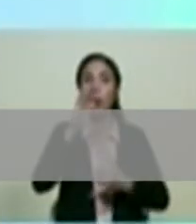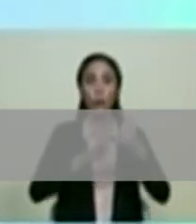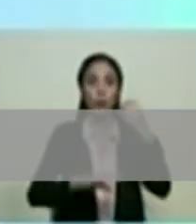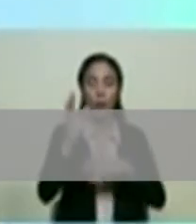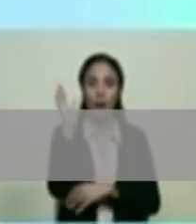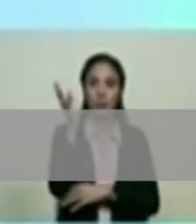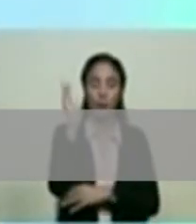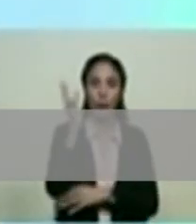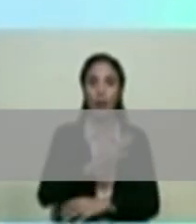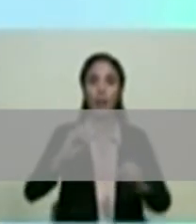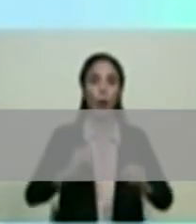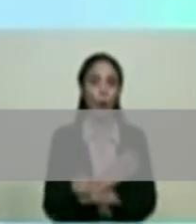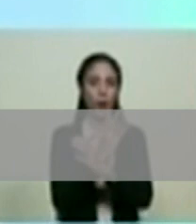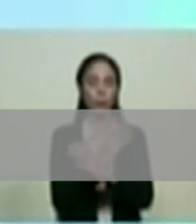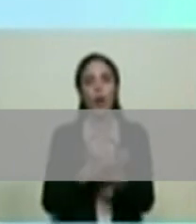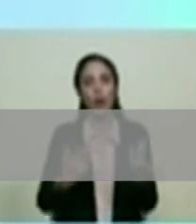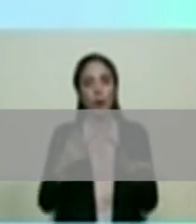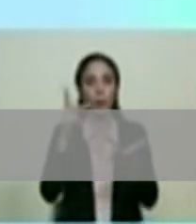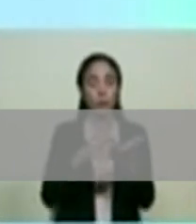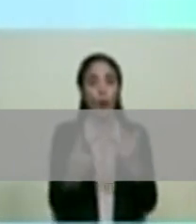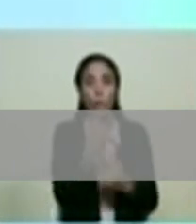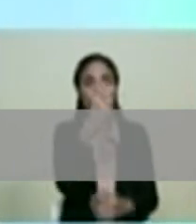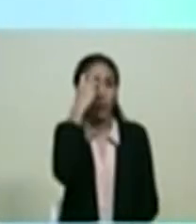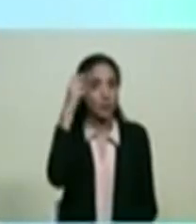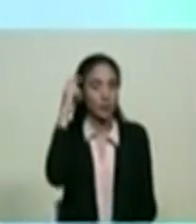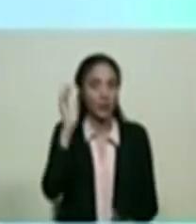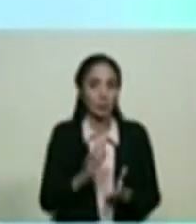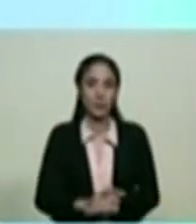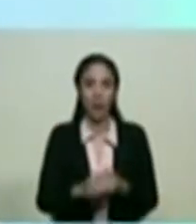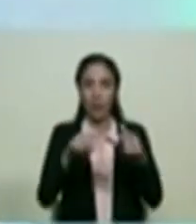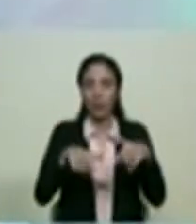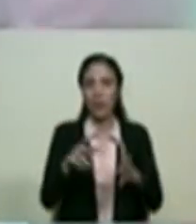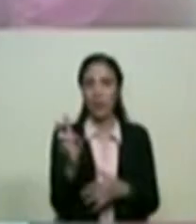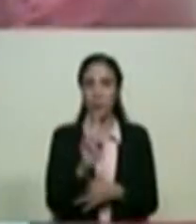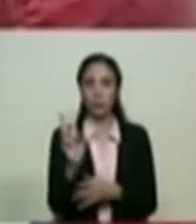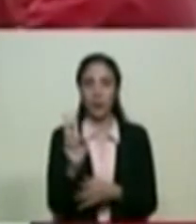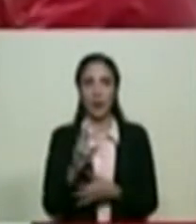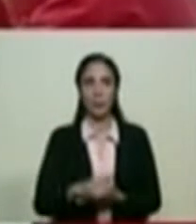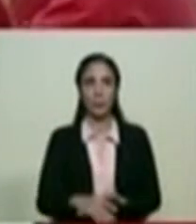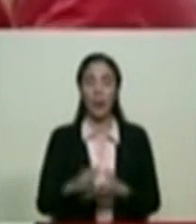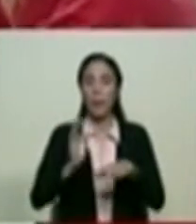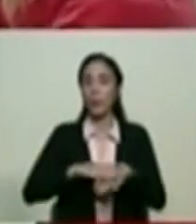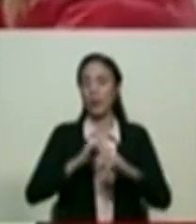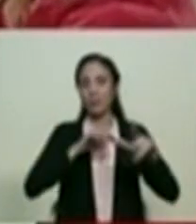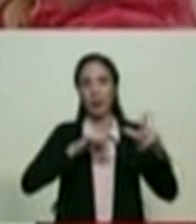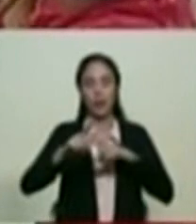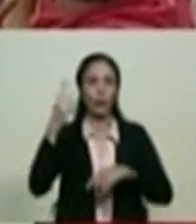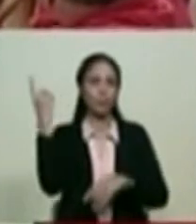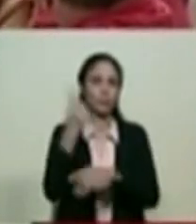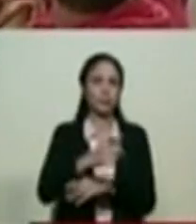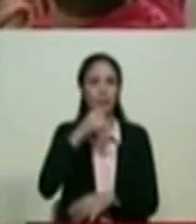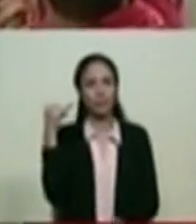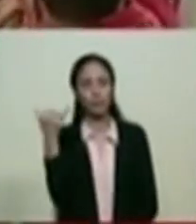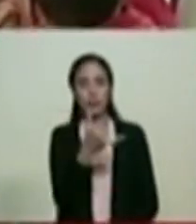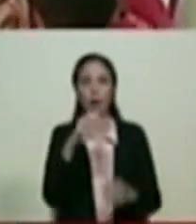a última assembleia geral da uea em que o chanceler venezuelano participa porque nós denunciamos a hoya e vamos sair